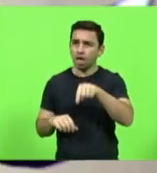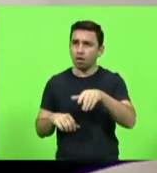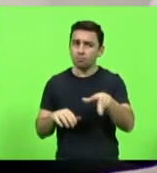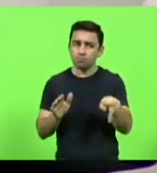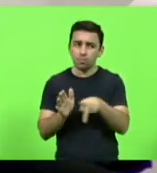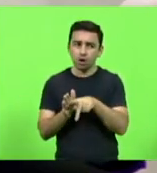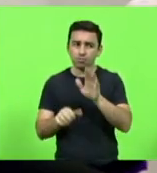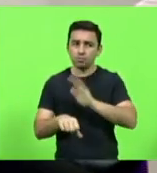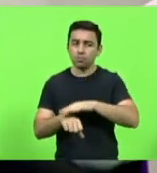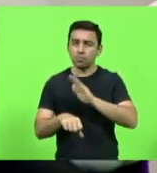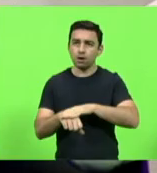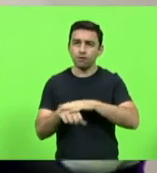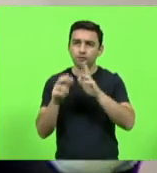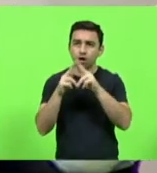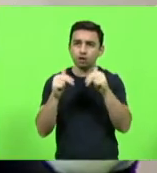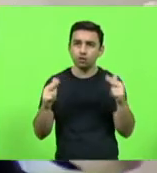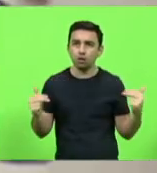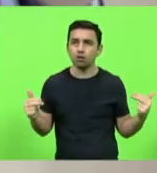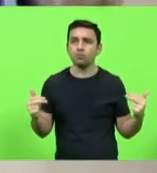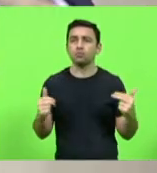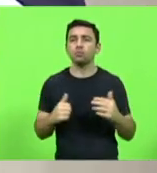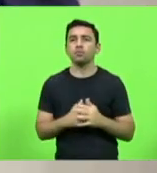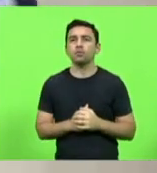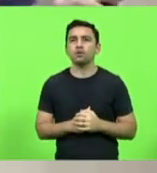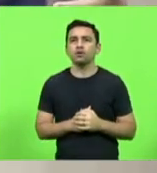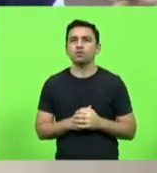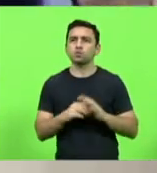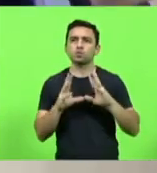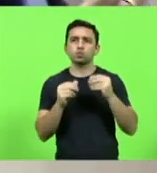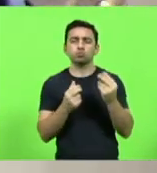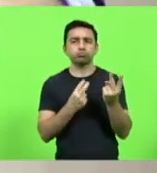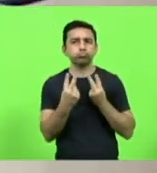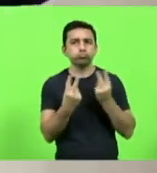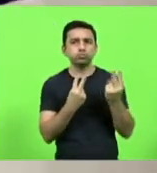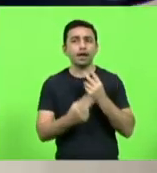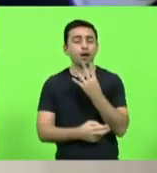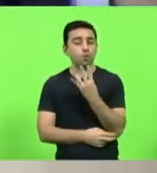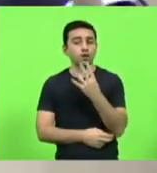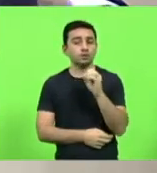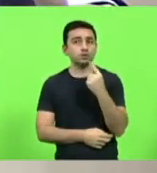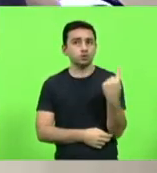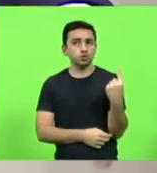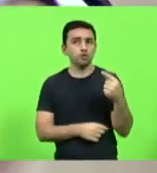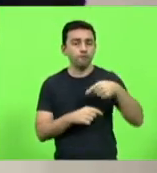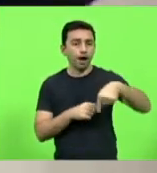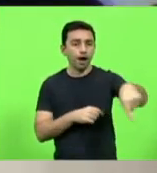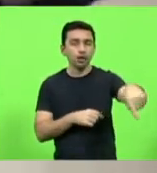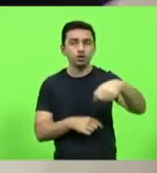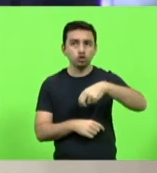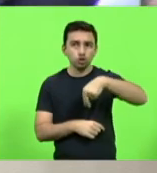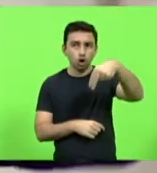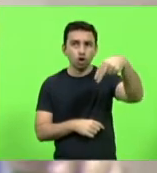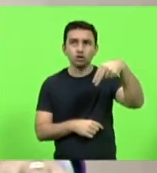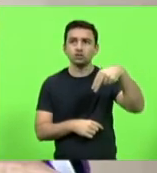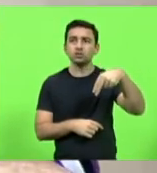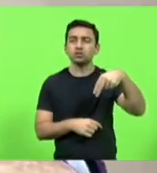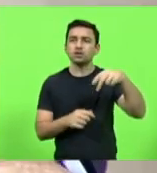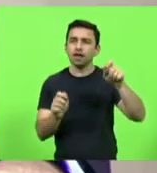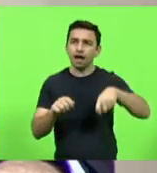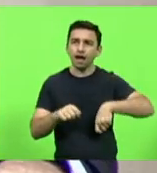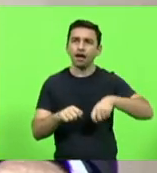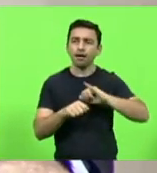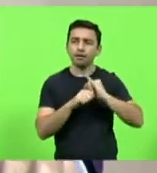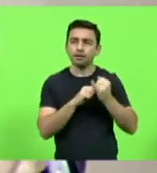todas as rodovias são duplicadas. Vossa Excelência pega 401, sentido norte da ilha, pode surfar, pegar uma praia.